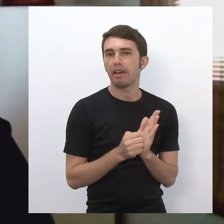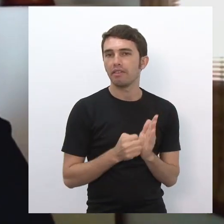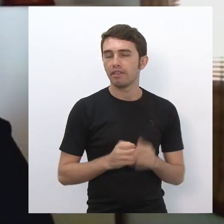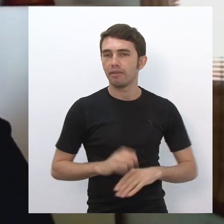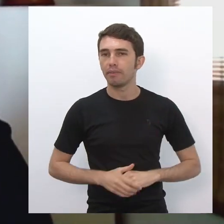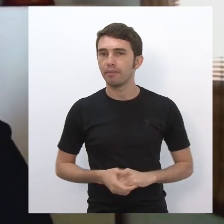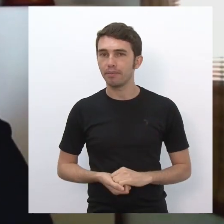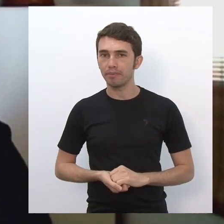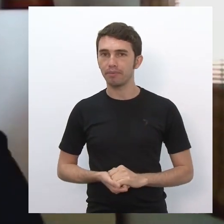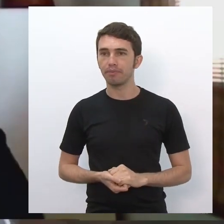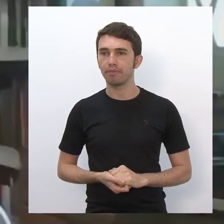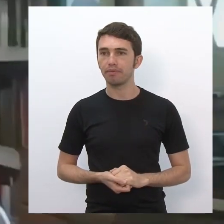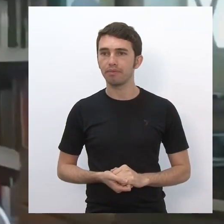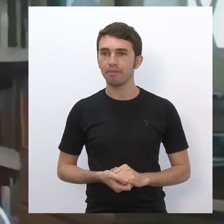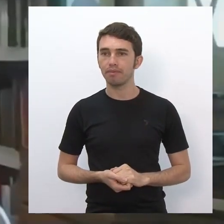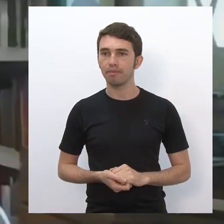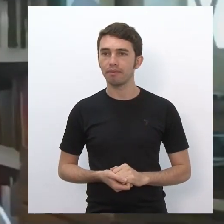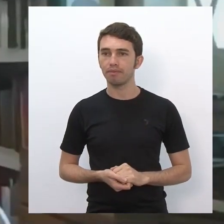Bom,